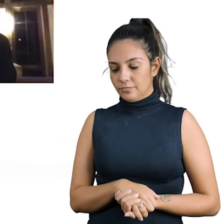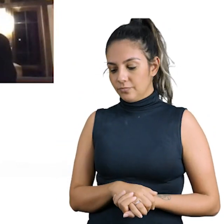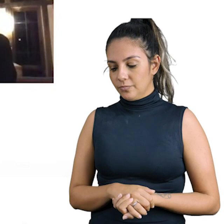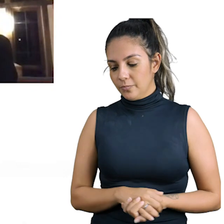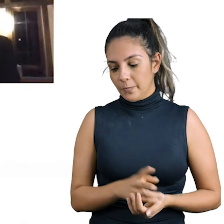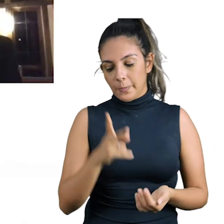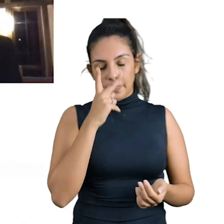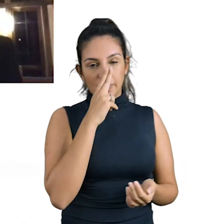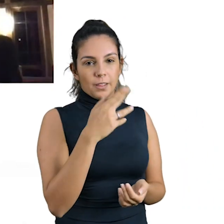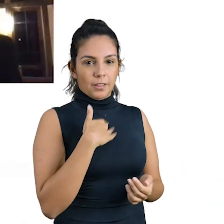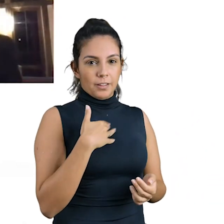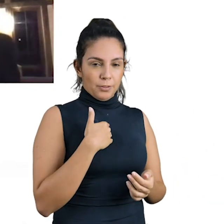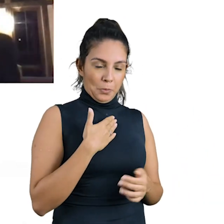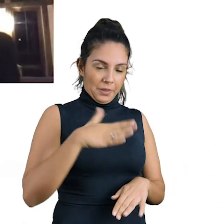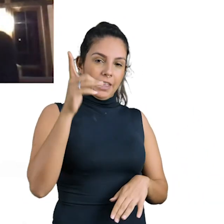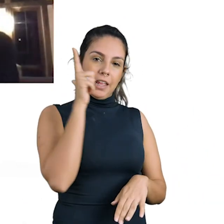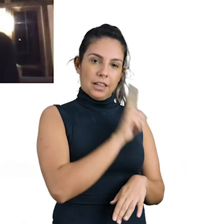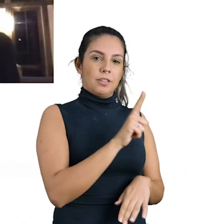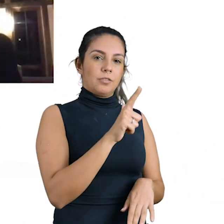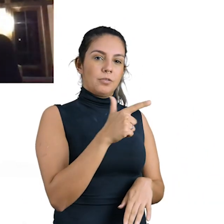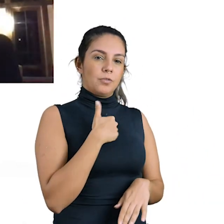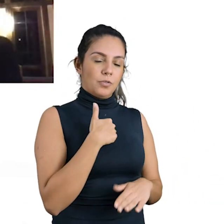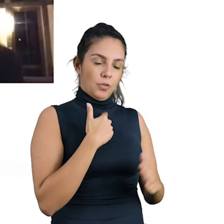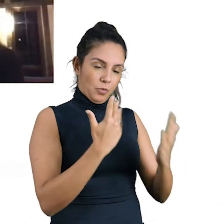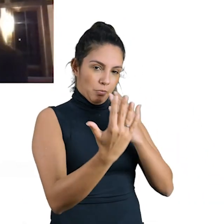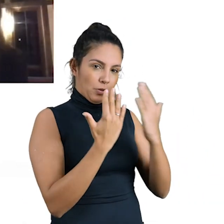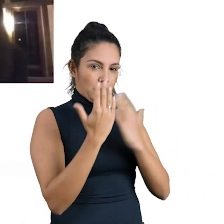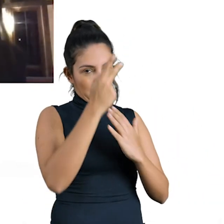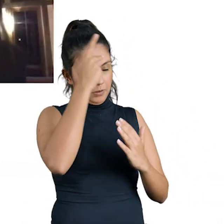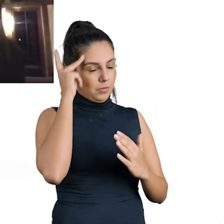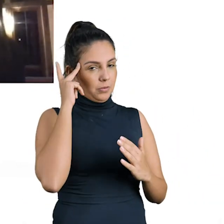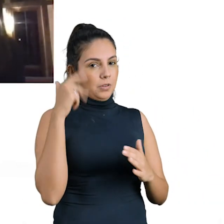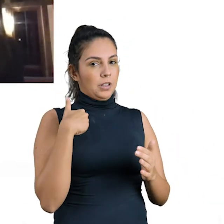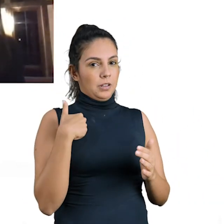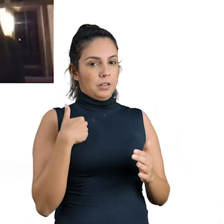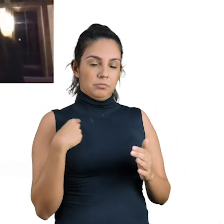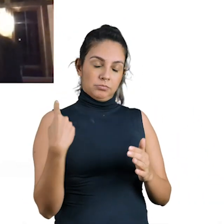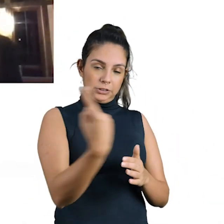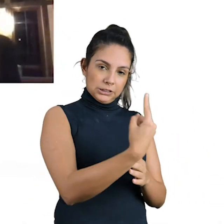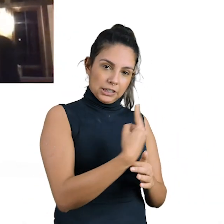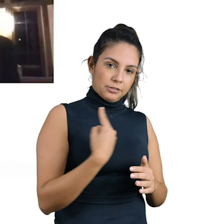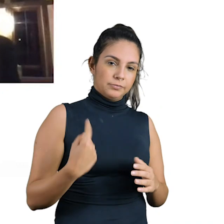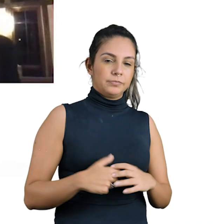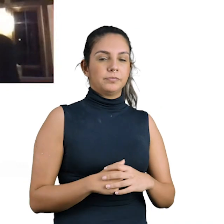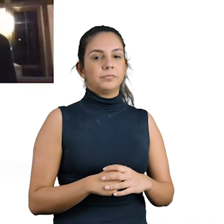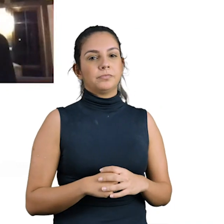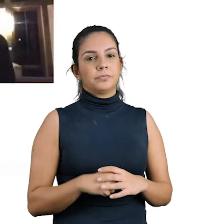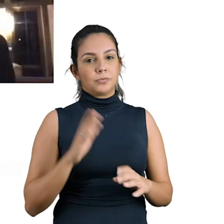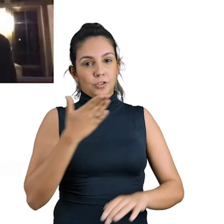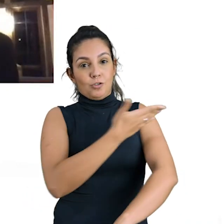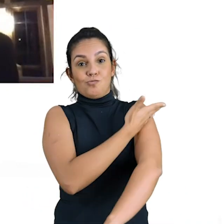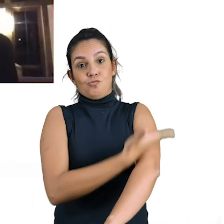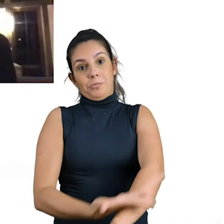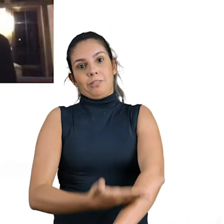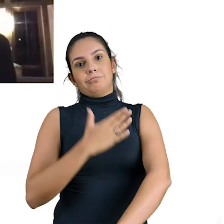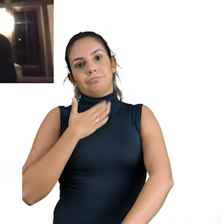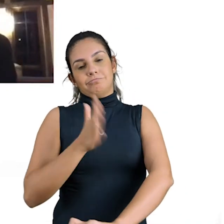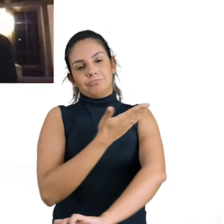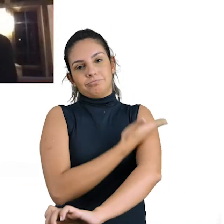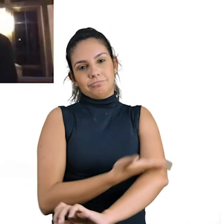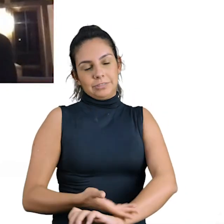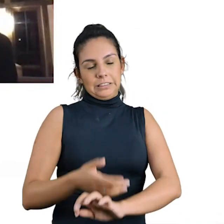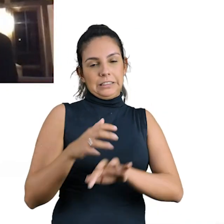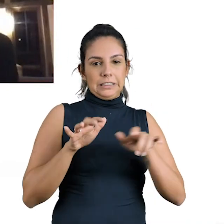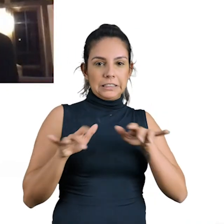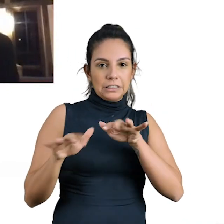Eu acho que eu saio ganhando, né? Quando eu comparo com as pessoas que me cercam, né? Eu estou habituada a isso, né? Quando